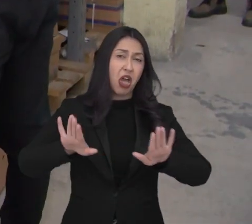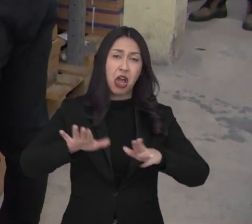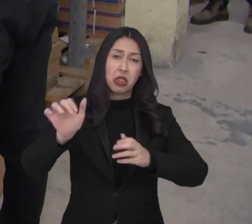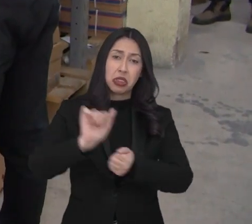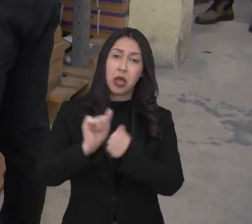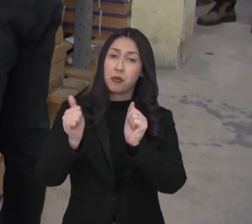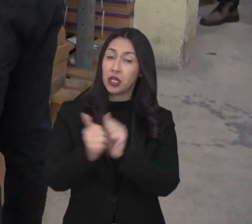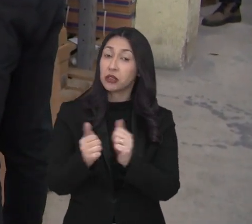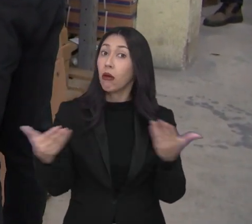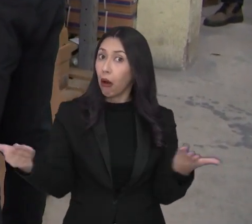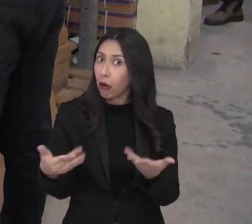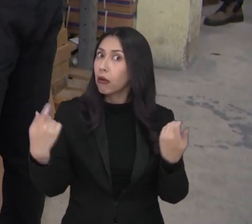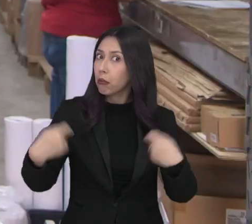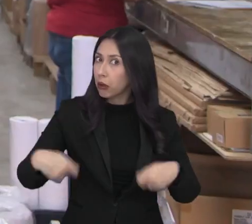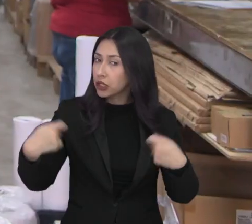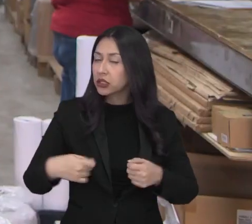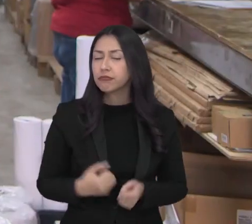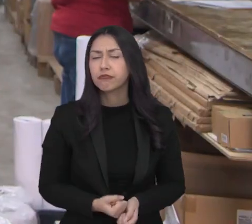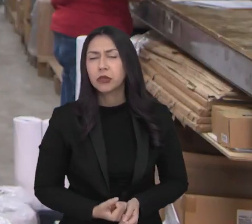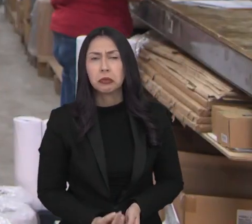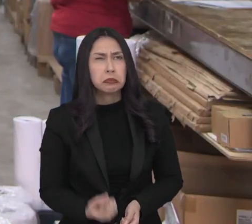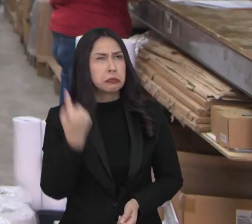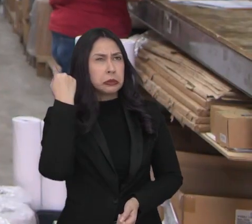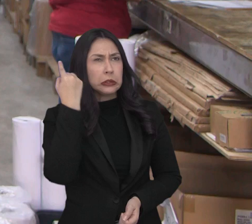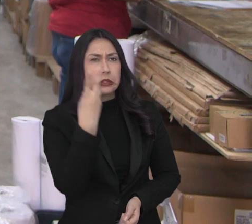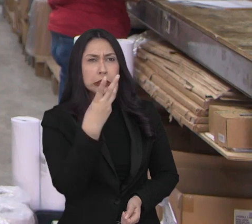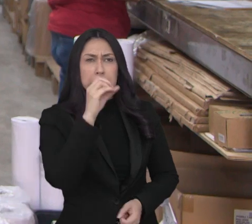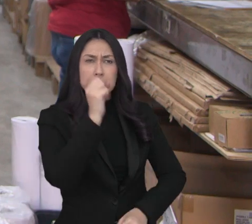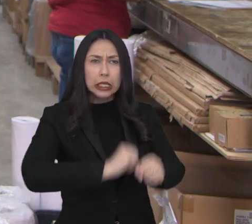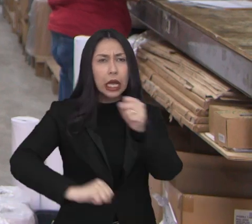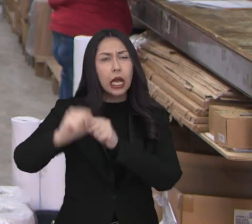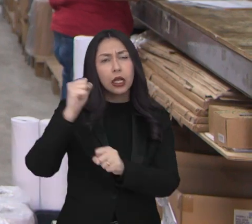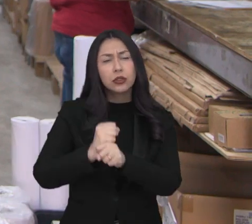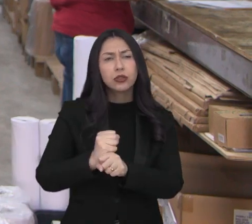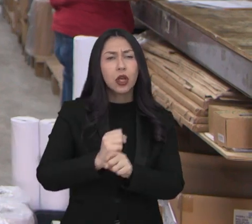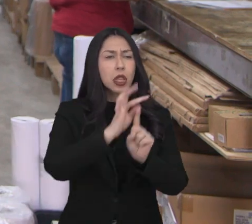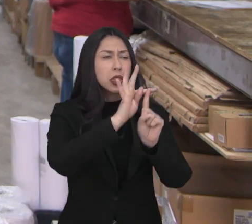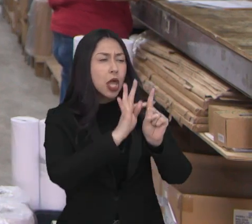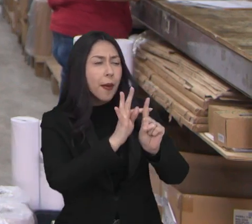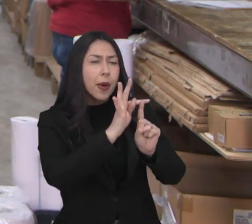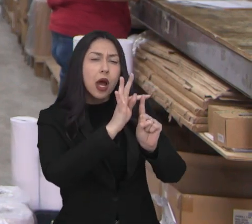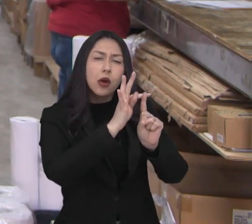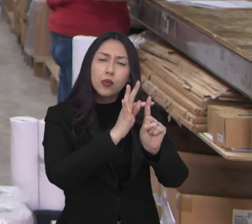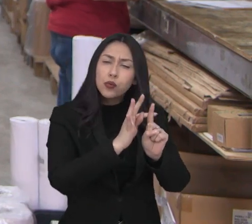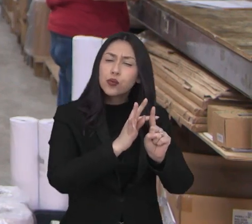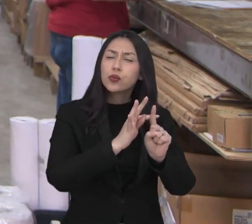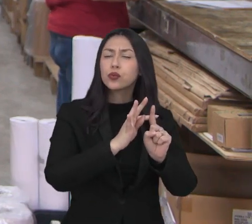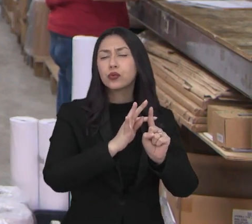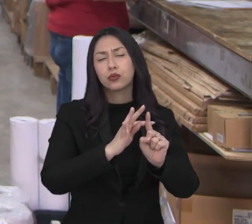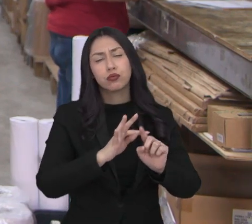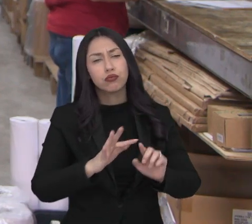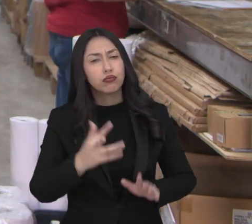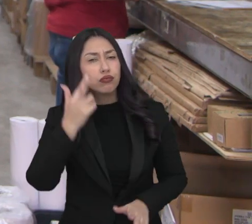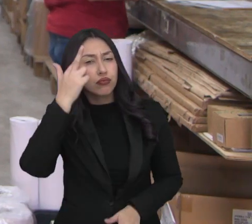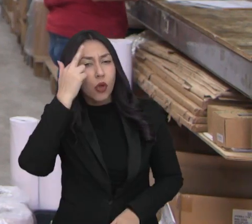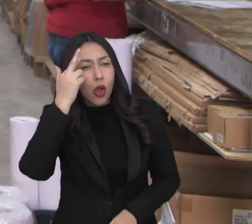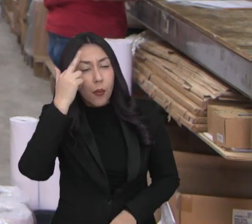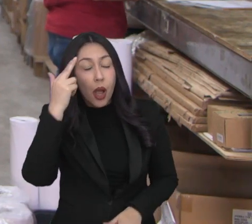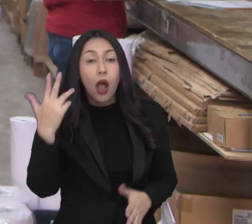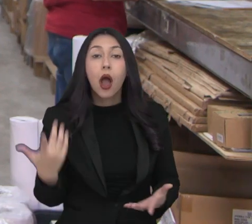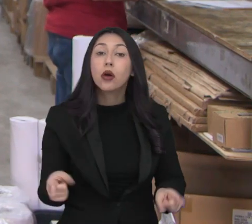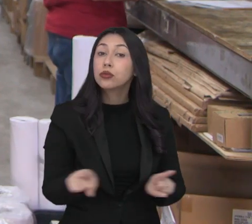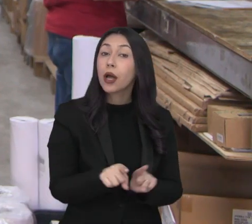tantas adequações como agora. 30 anos atrás, quando eu abri a empresa, as temperaturas eram mais amenas, você